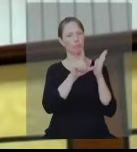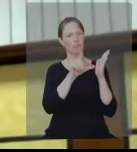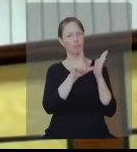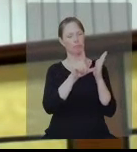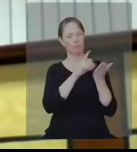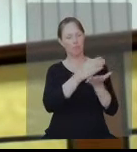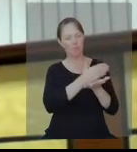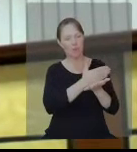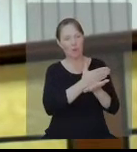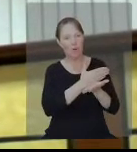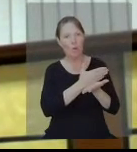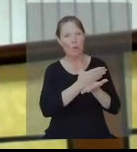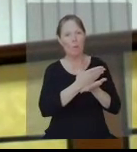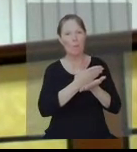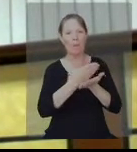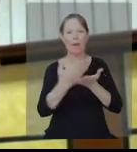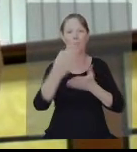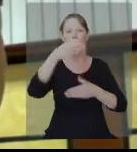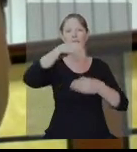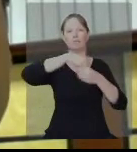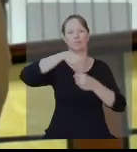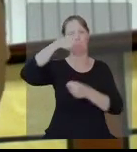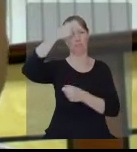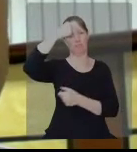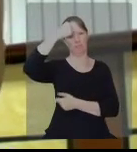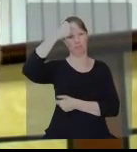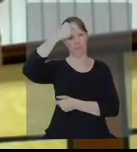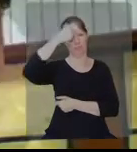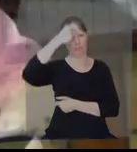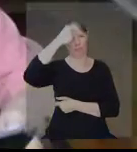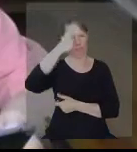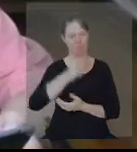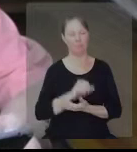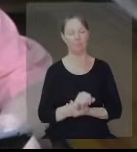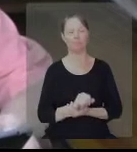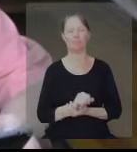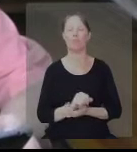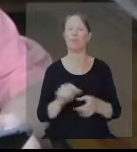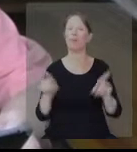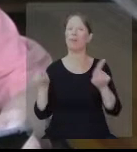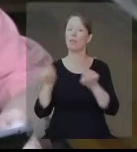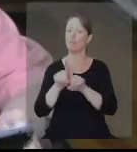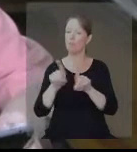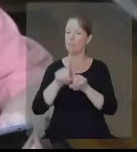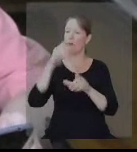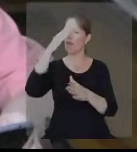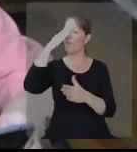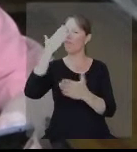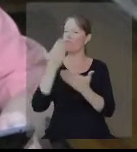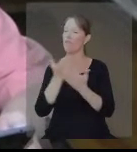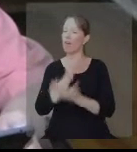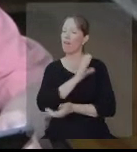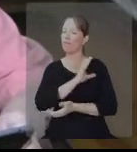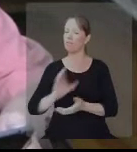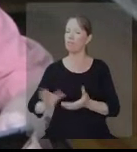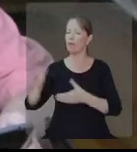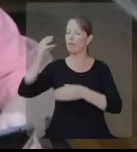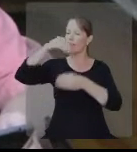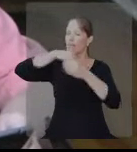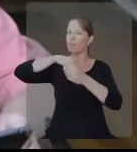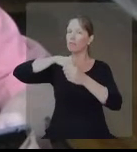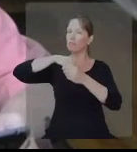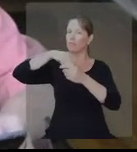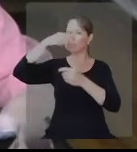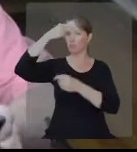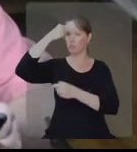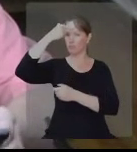meio de um contexto universitário, né? E a fé cristã dentro da universidade, ela